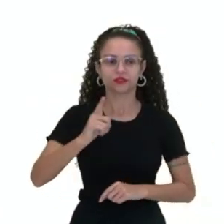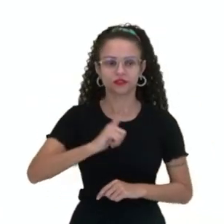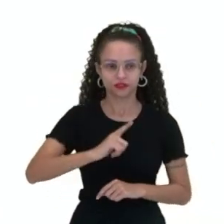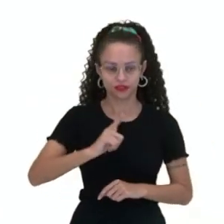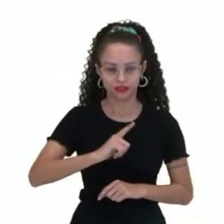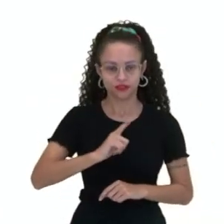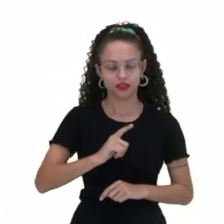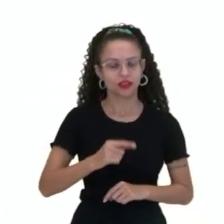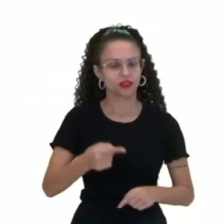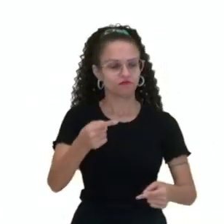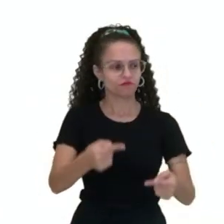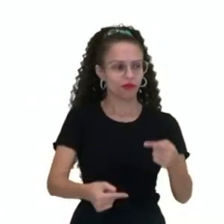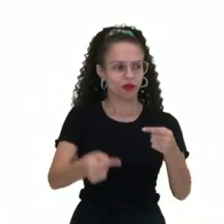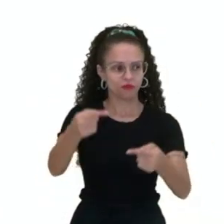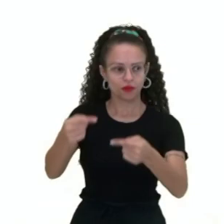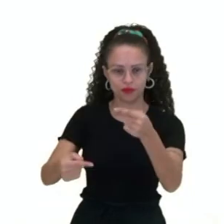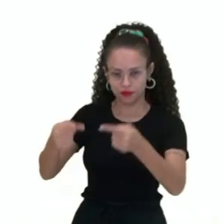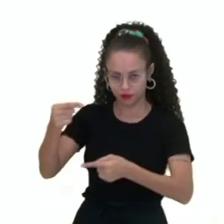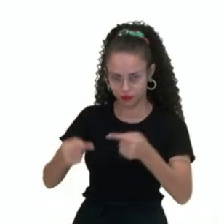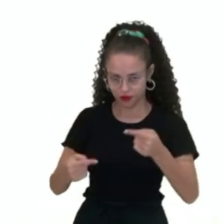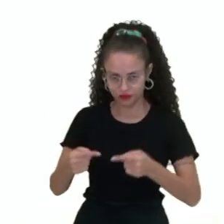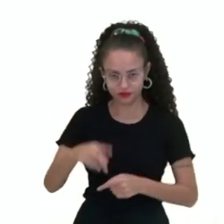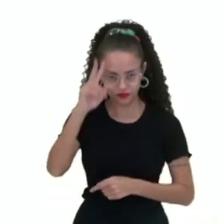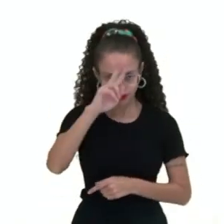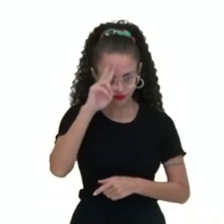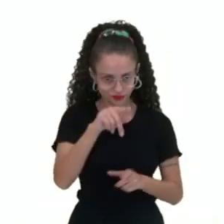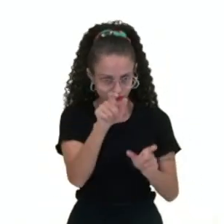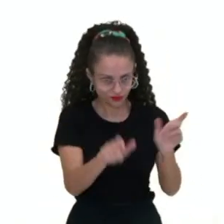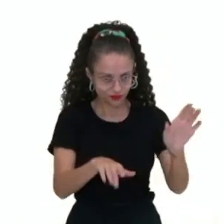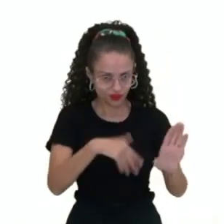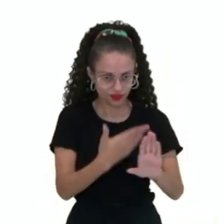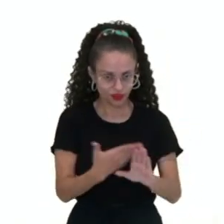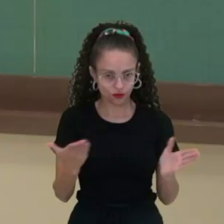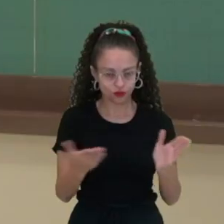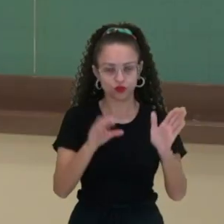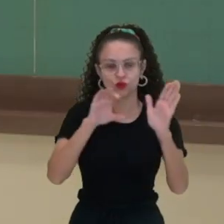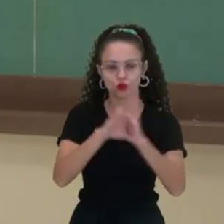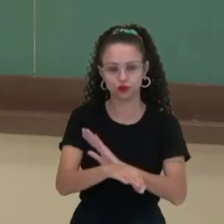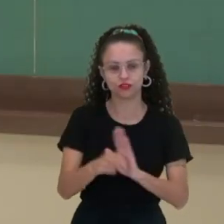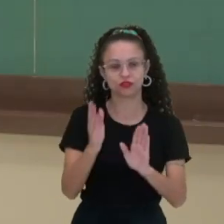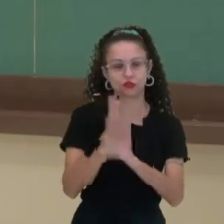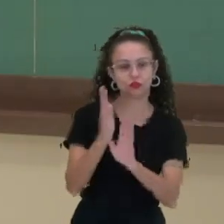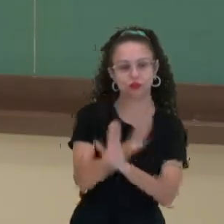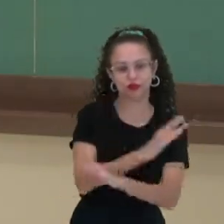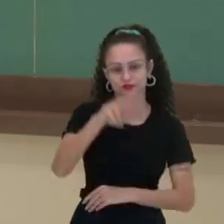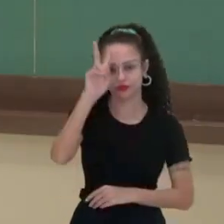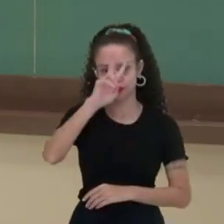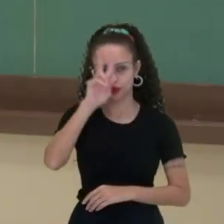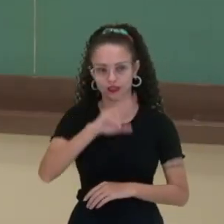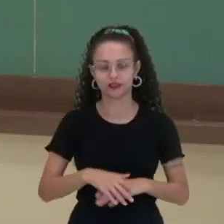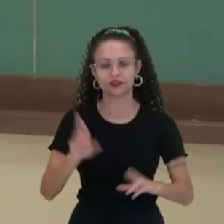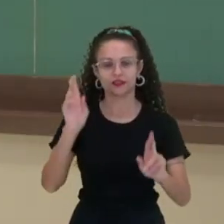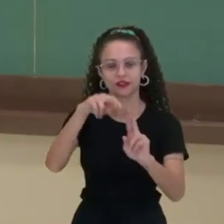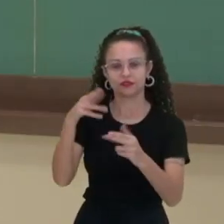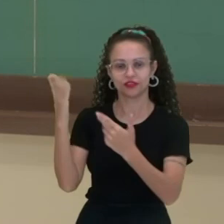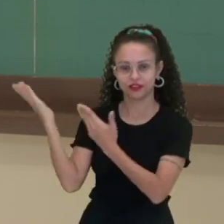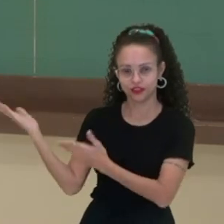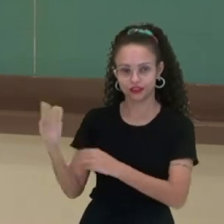certas discussões entre os historiadores até hoje, como o uso do conceito de pré-história. As nossas